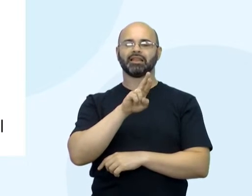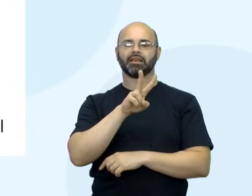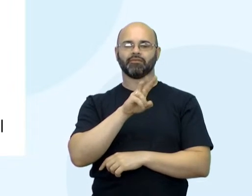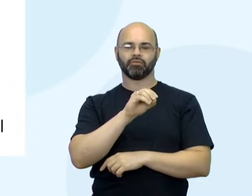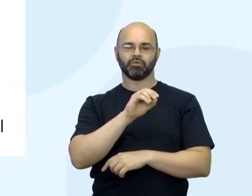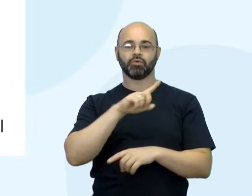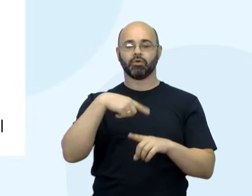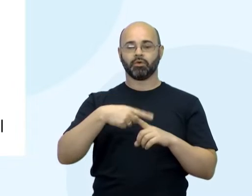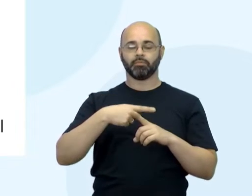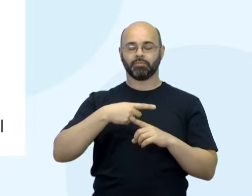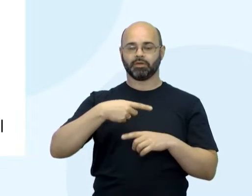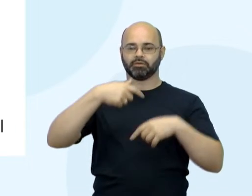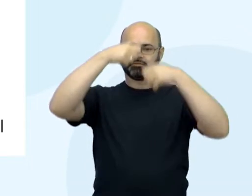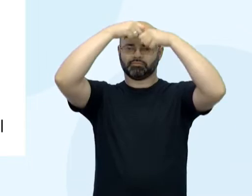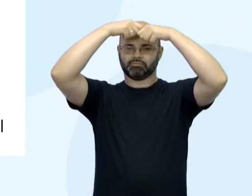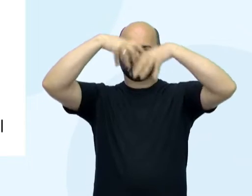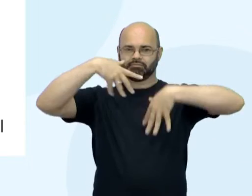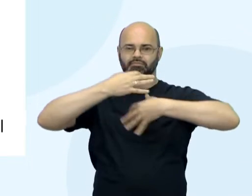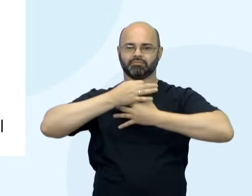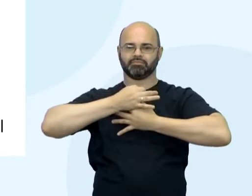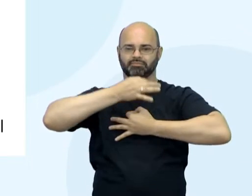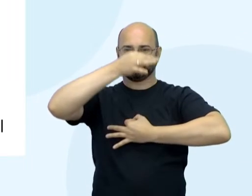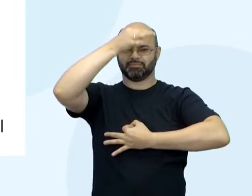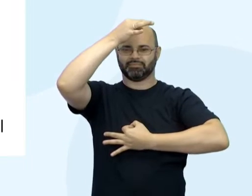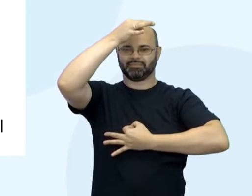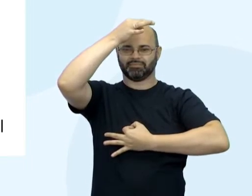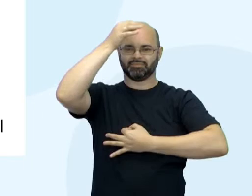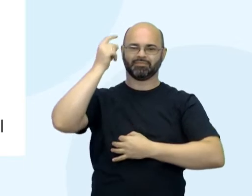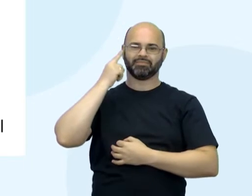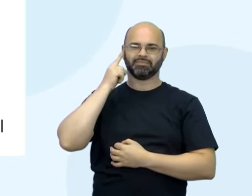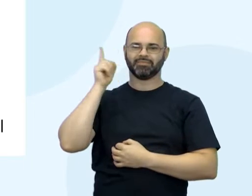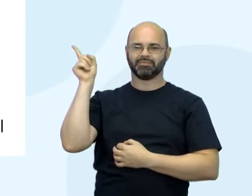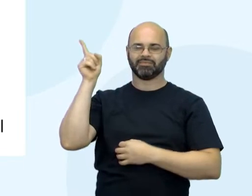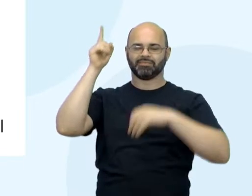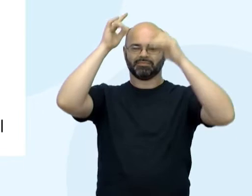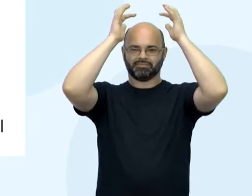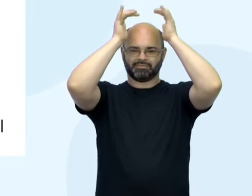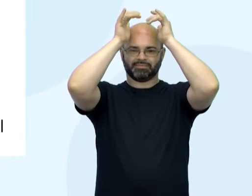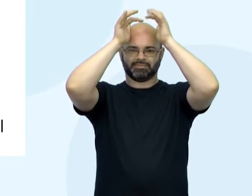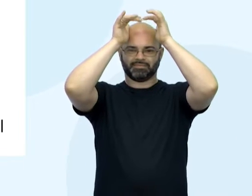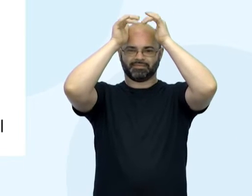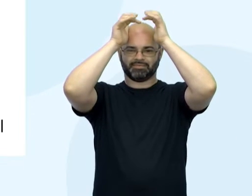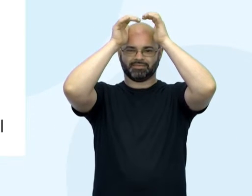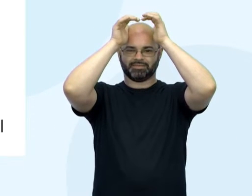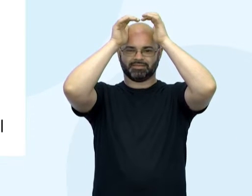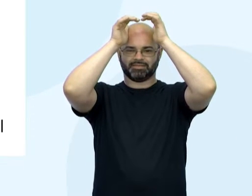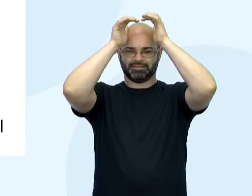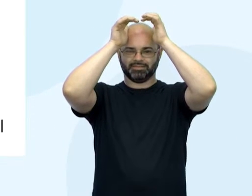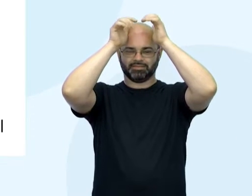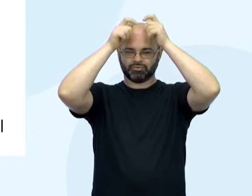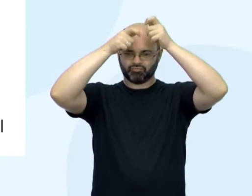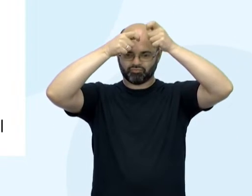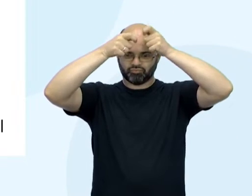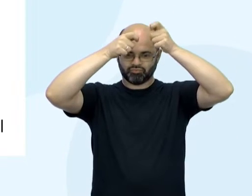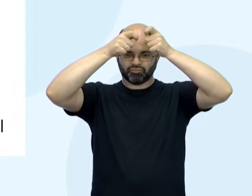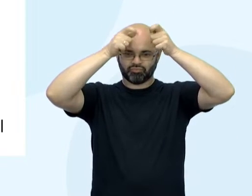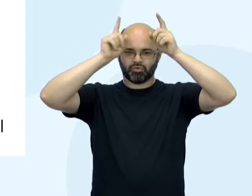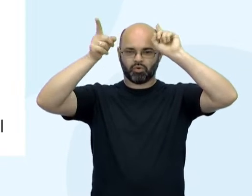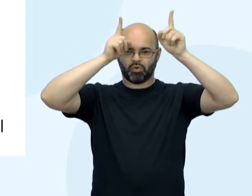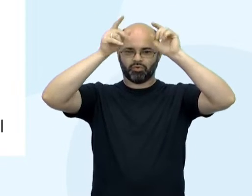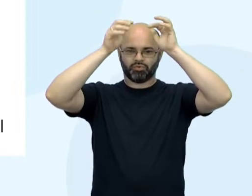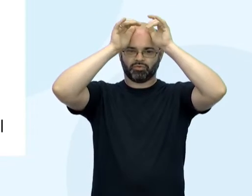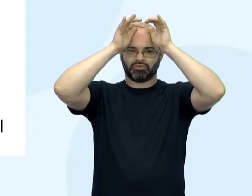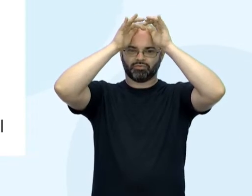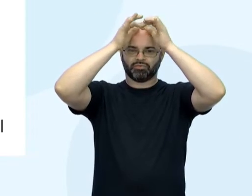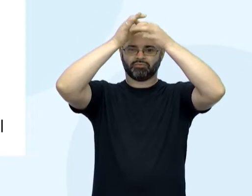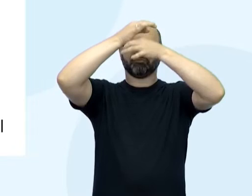nervoso central que está ali destacado o quê? O cérebro no controle, hein? E a medula